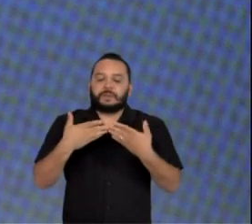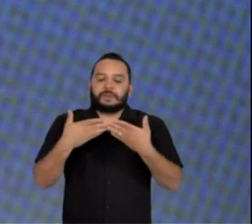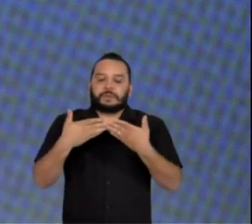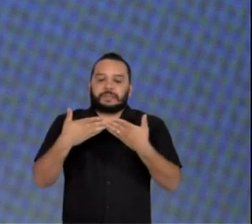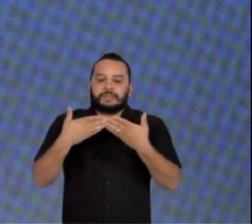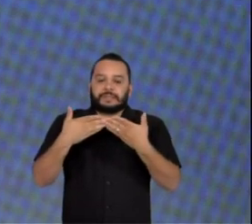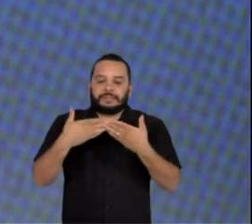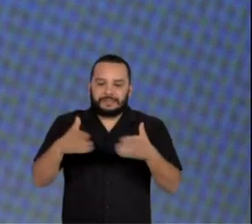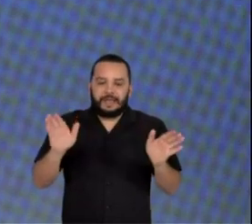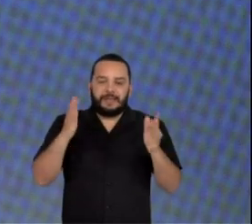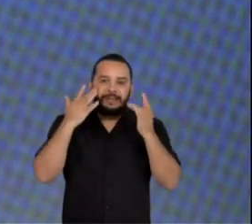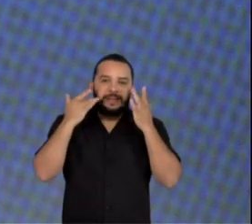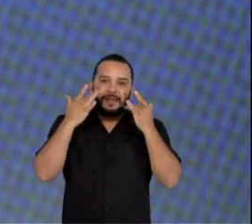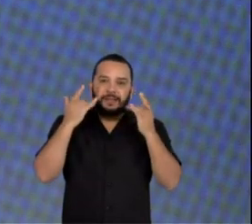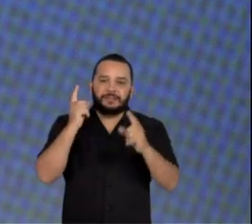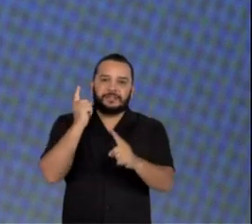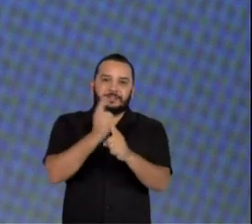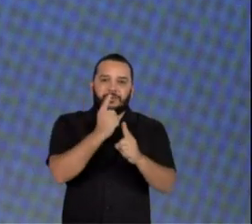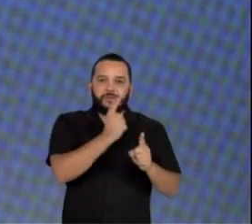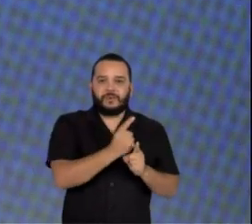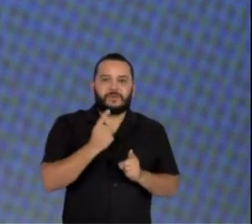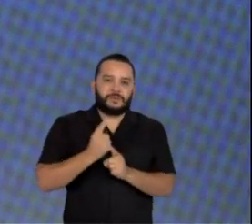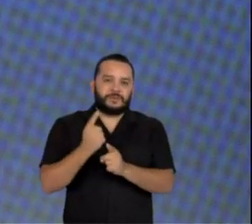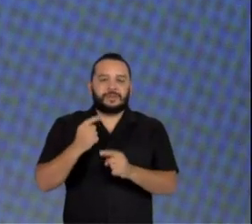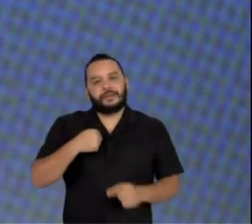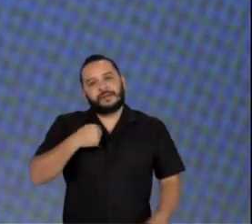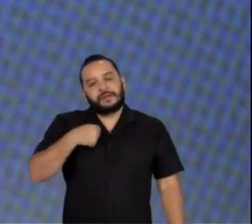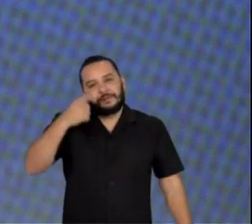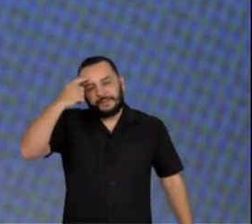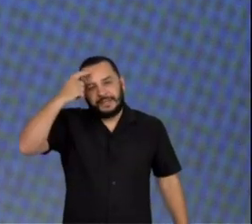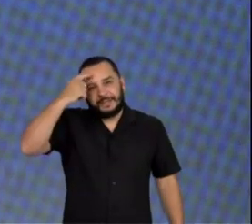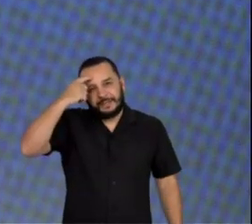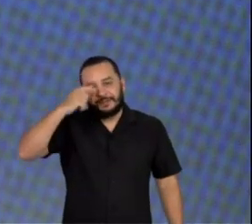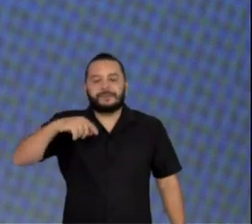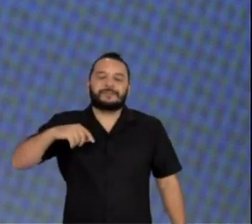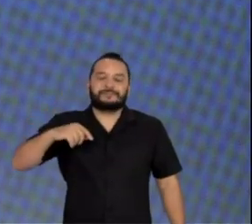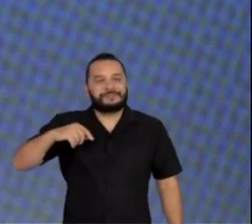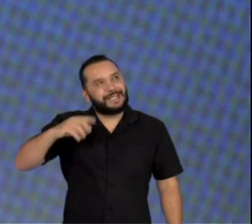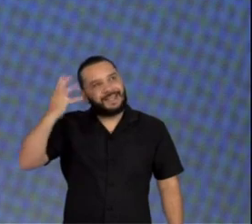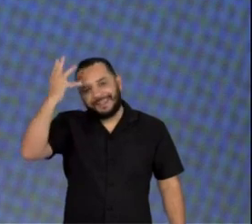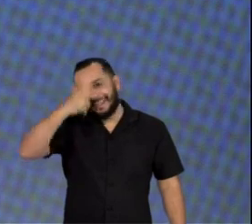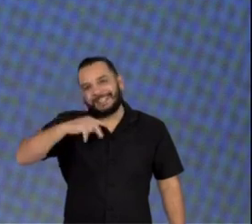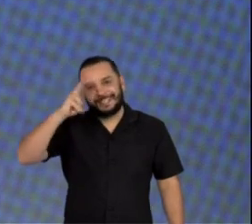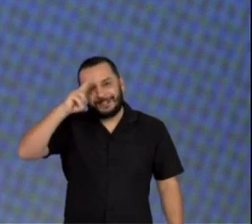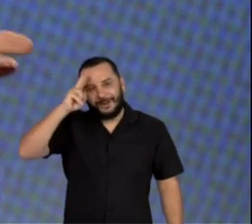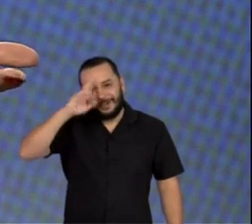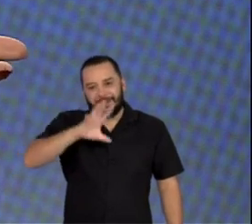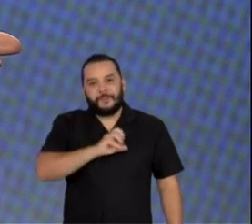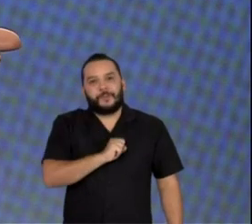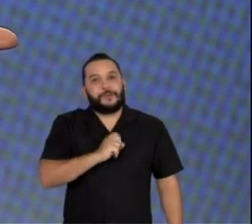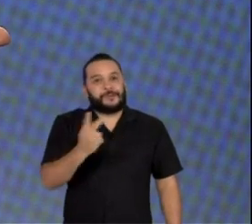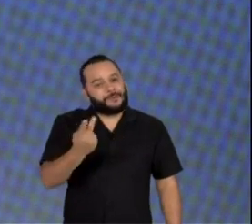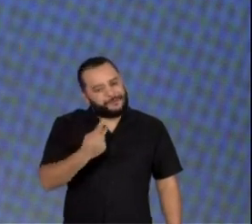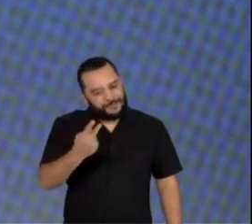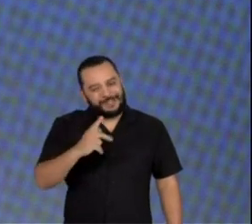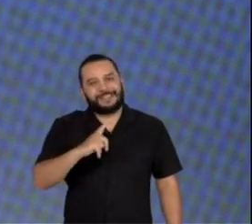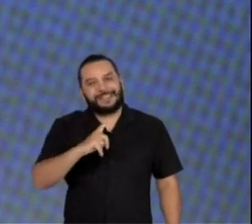encontra, eu penso na linda história de amor que a gente tem. Ainda